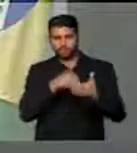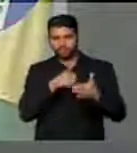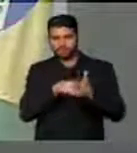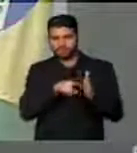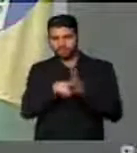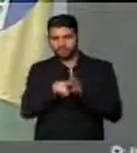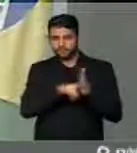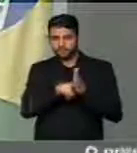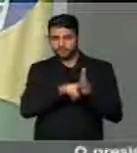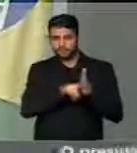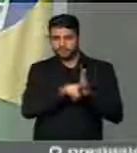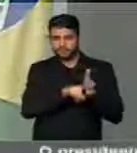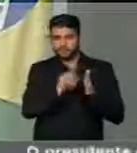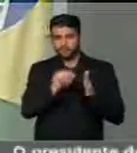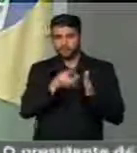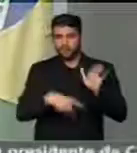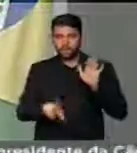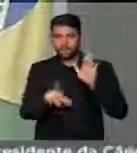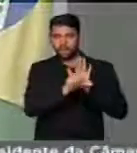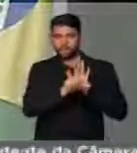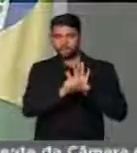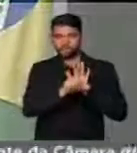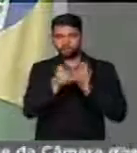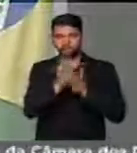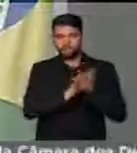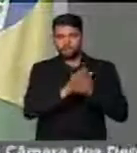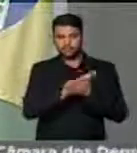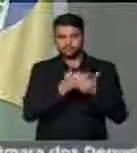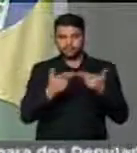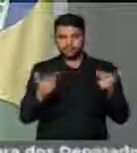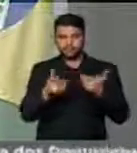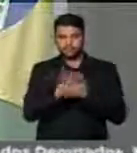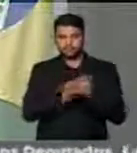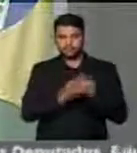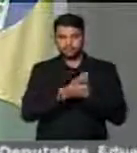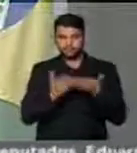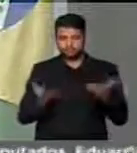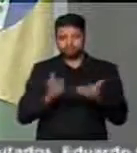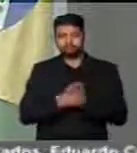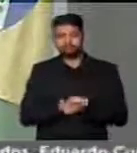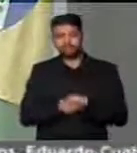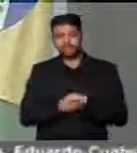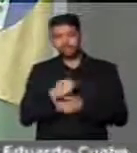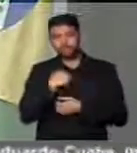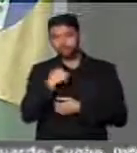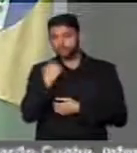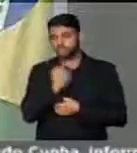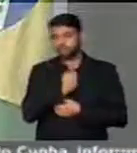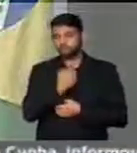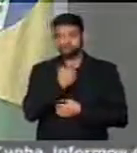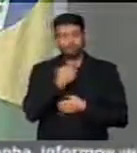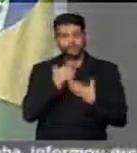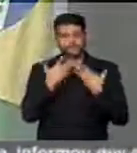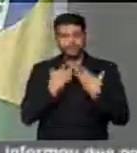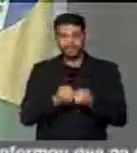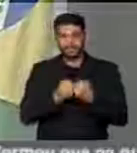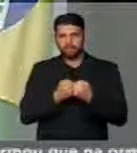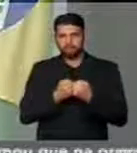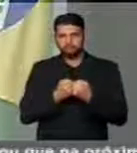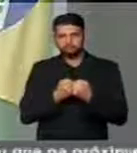uma investigação é a lei, nada mais, nada menos. Nós não podemos